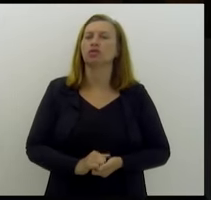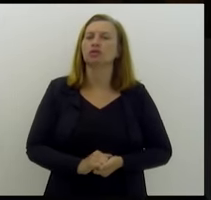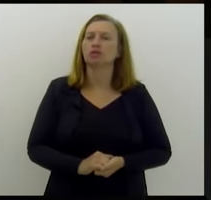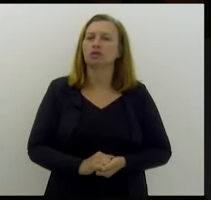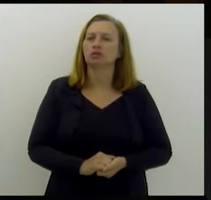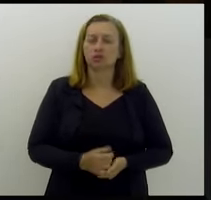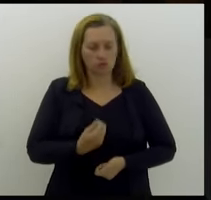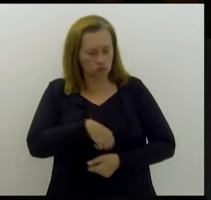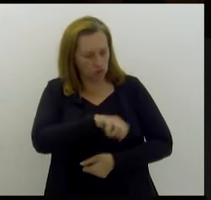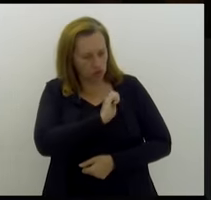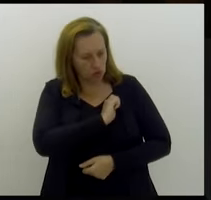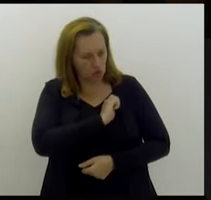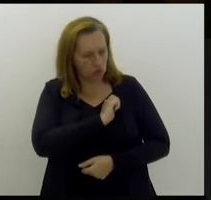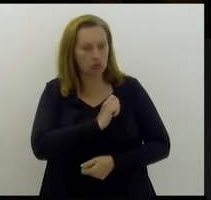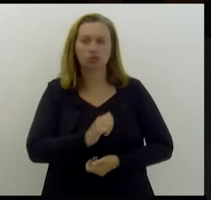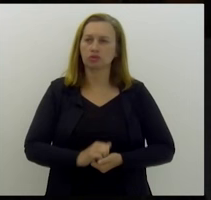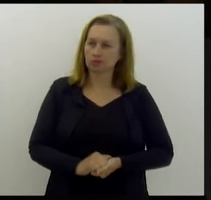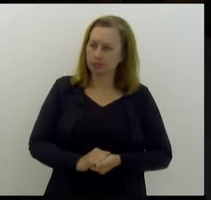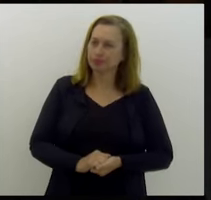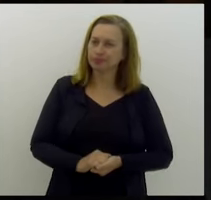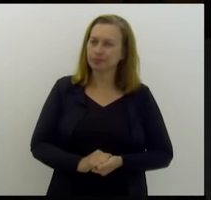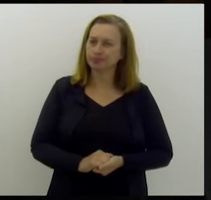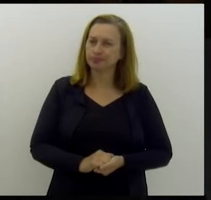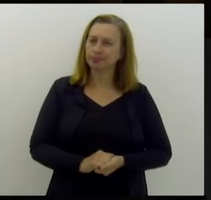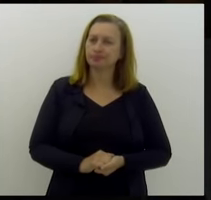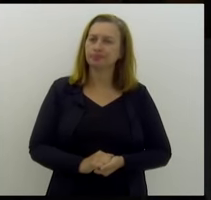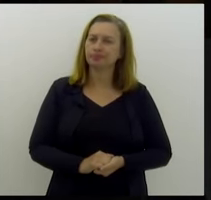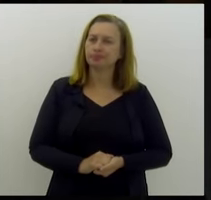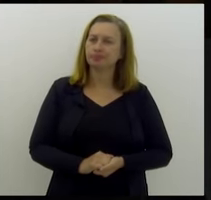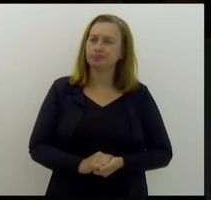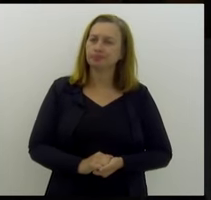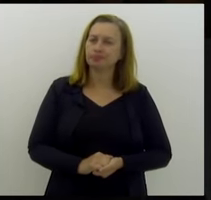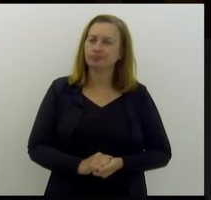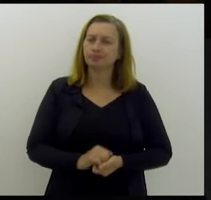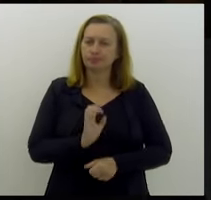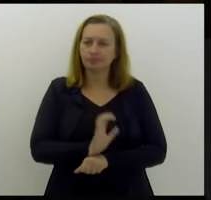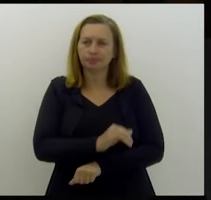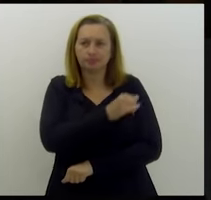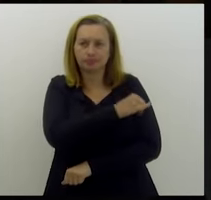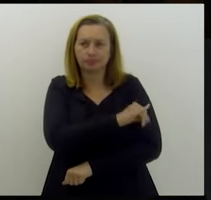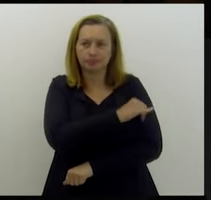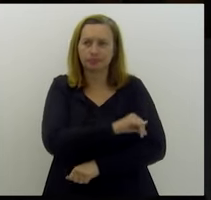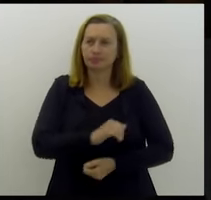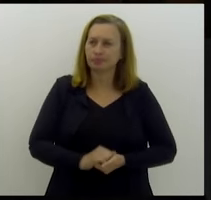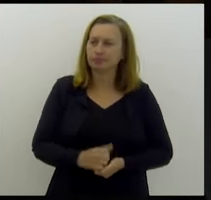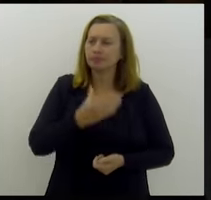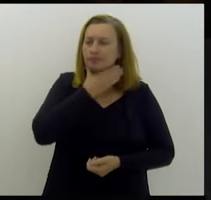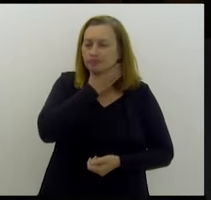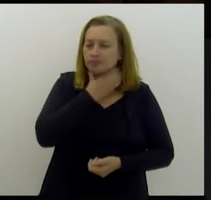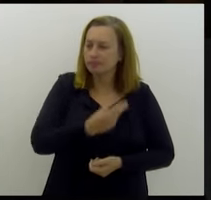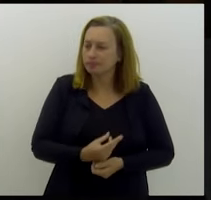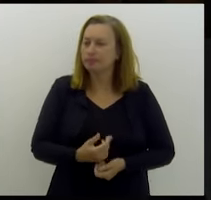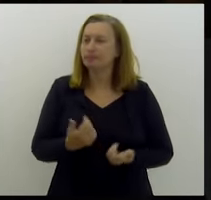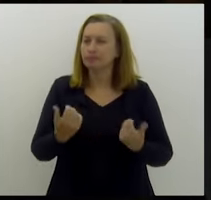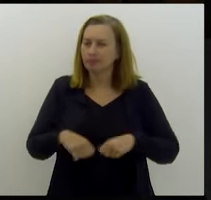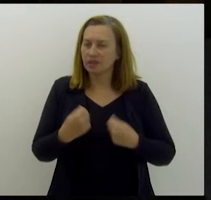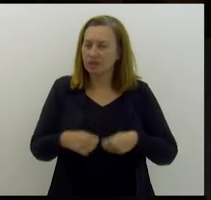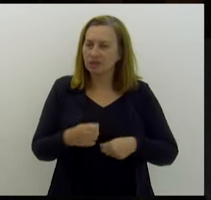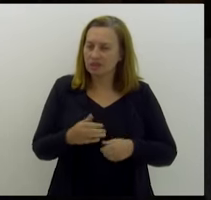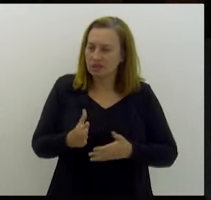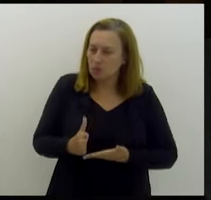isso tava previsto no regime de recuperação fiscal inclusive que o Estado do Rio de Janeiro para sair da crise tem que recuperar receita